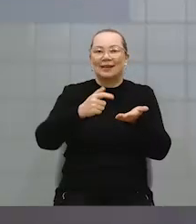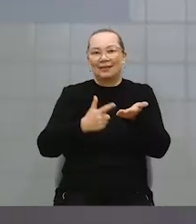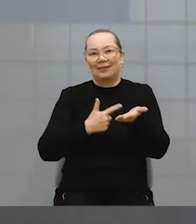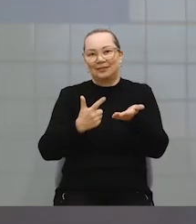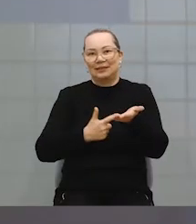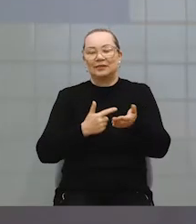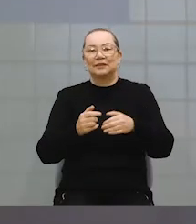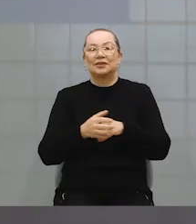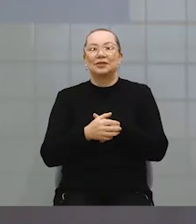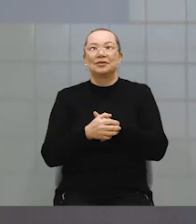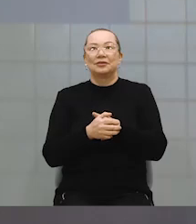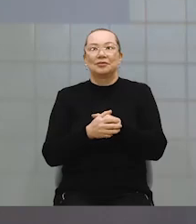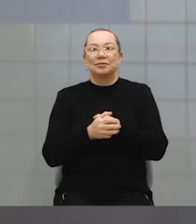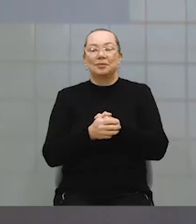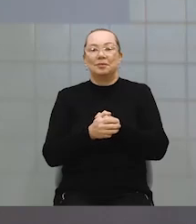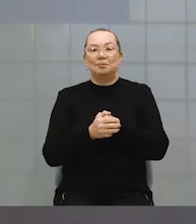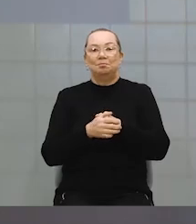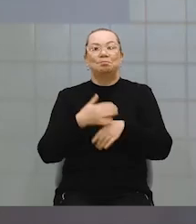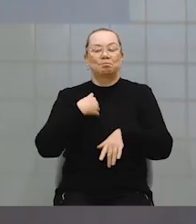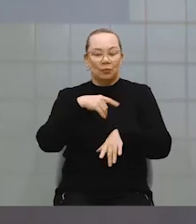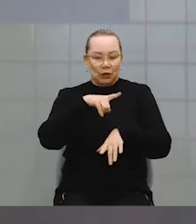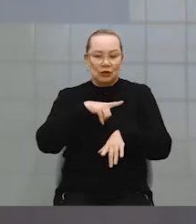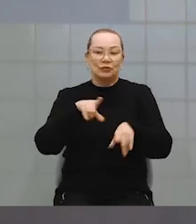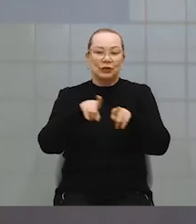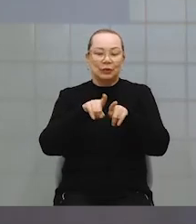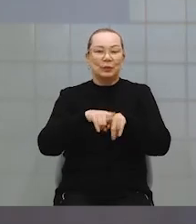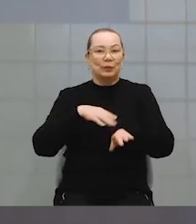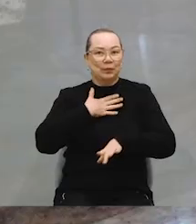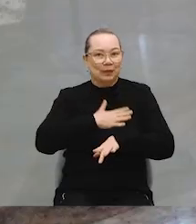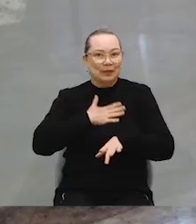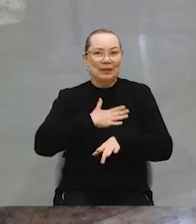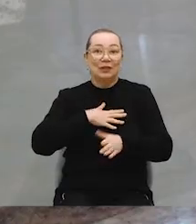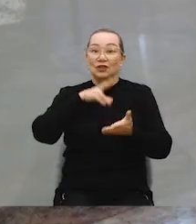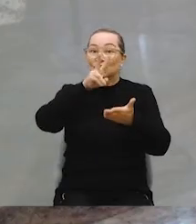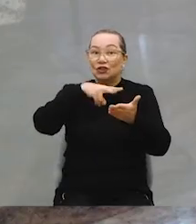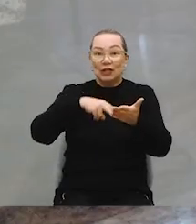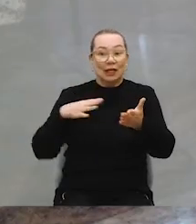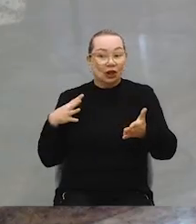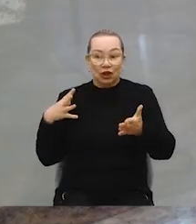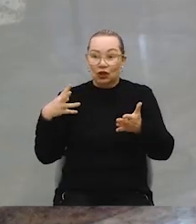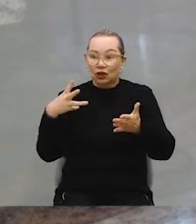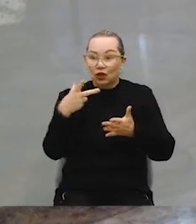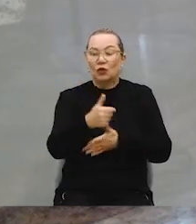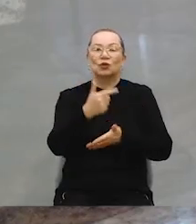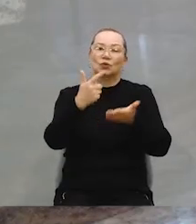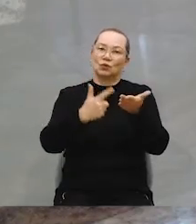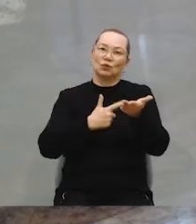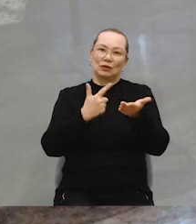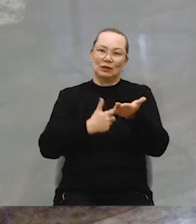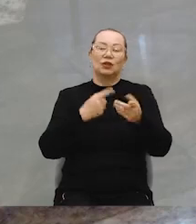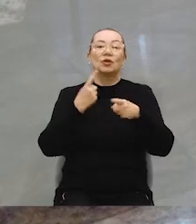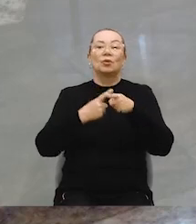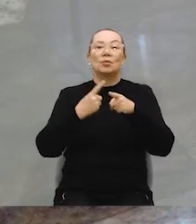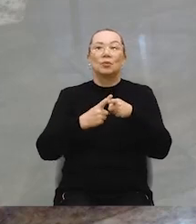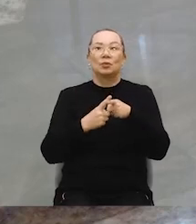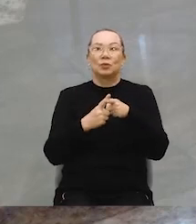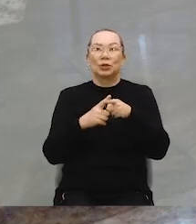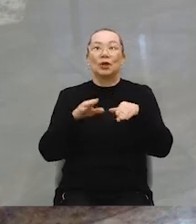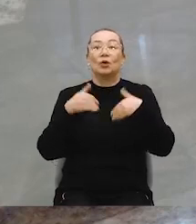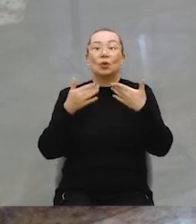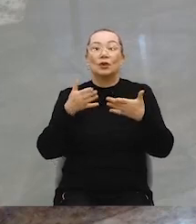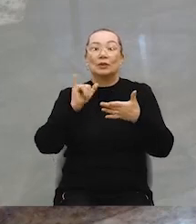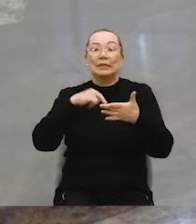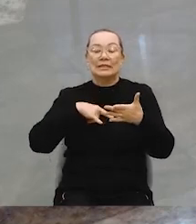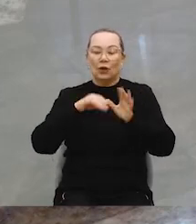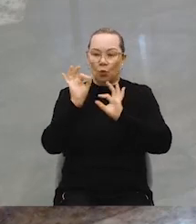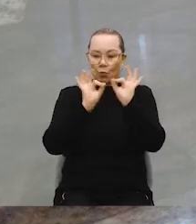E eu tive também o prazer de ler todos esses livros, porque quando eu edito